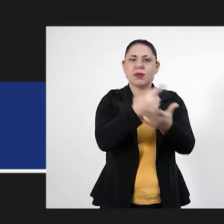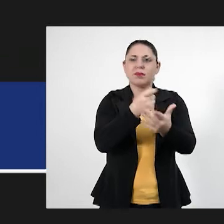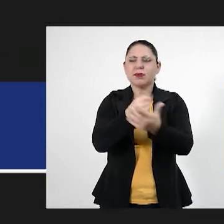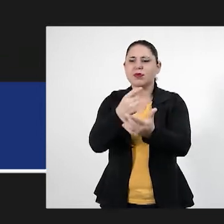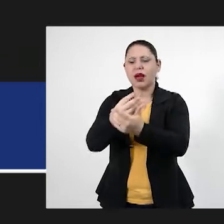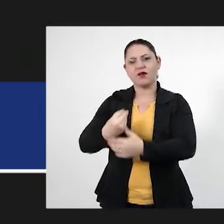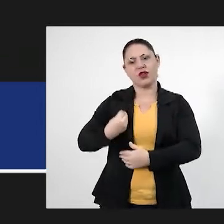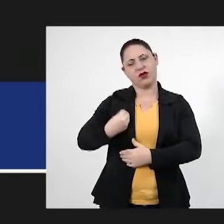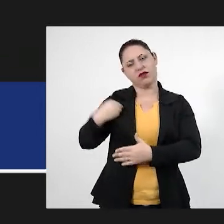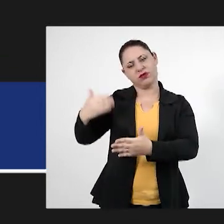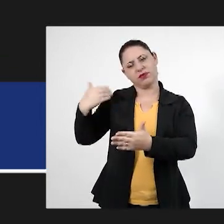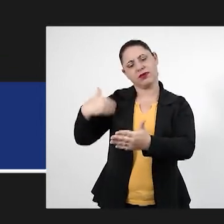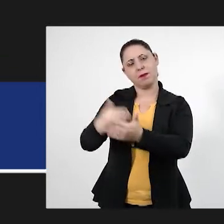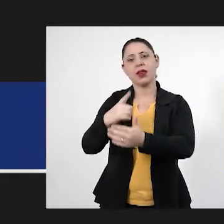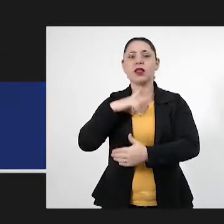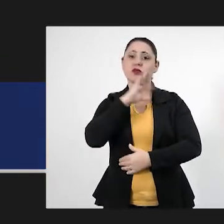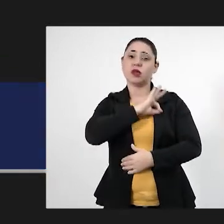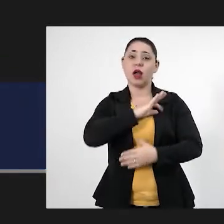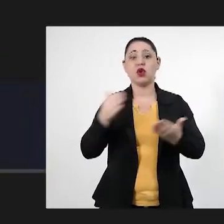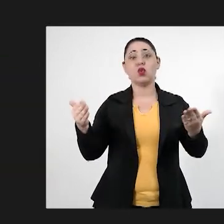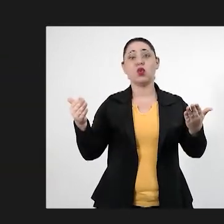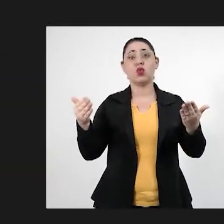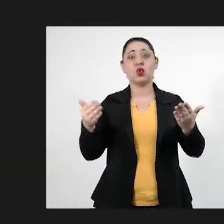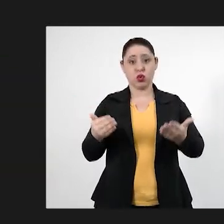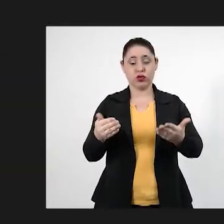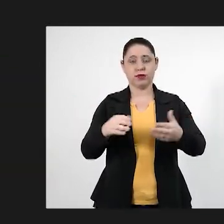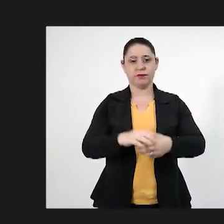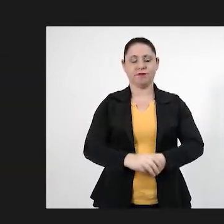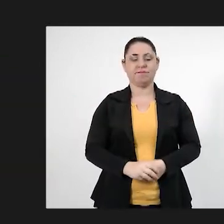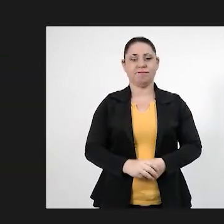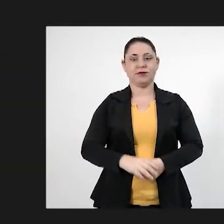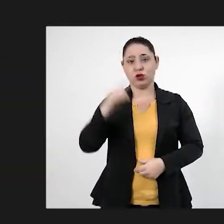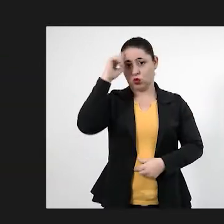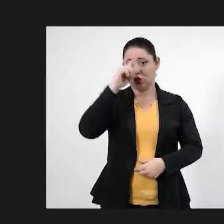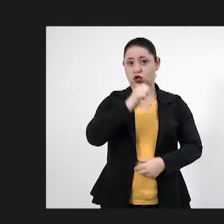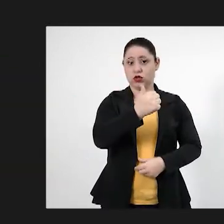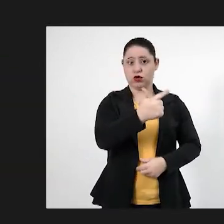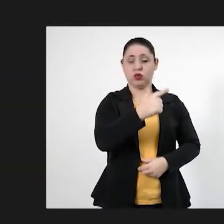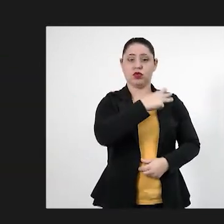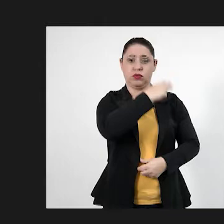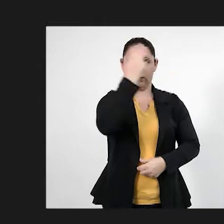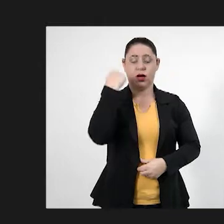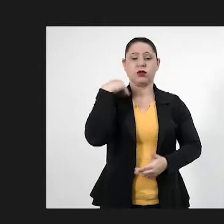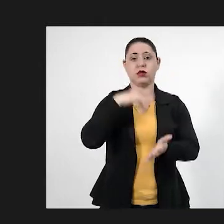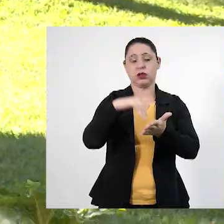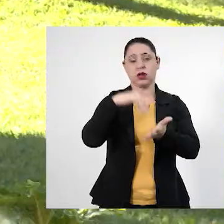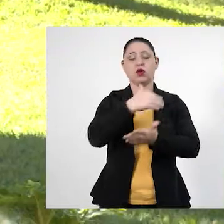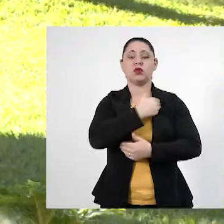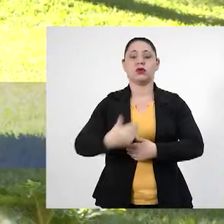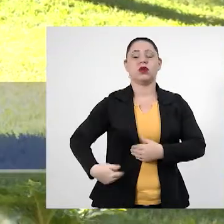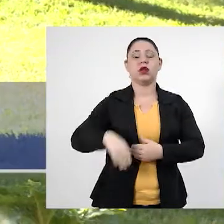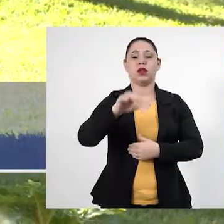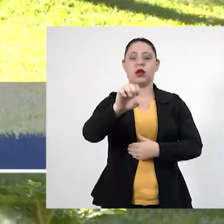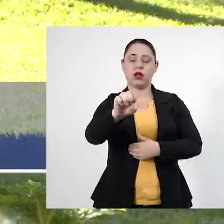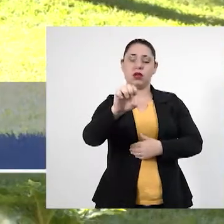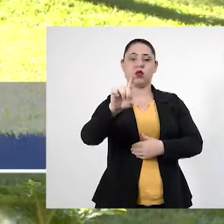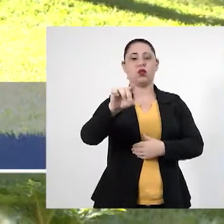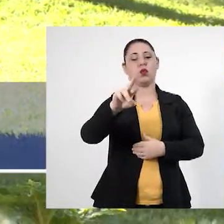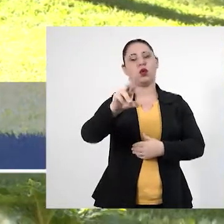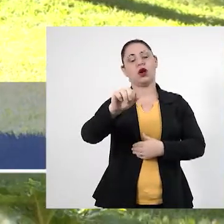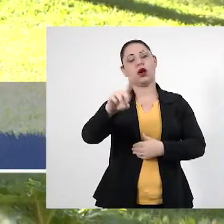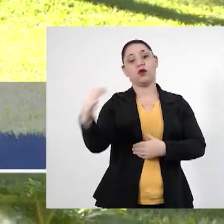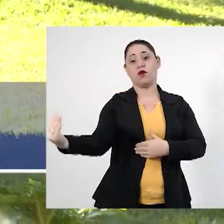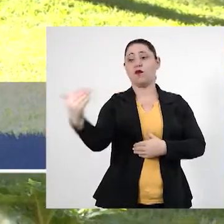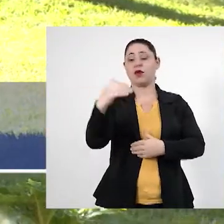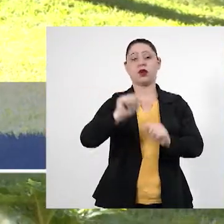pessoas contribuíram a vida inteira para ter garantido o pagamento da sua aposentadoria hoje. No dia 12 de maio, o